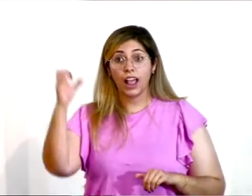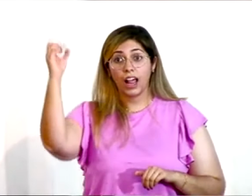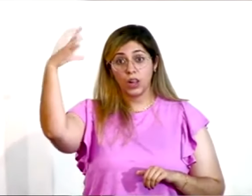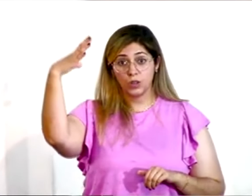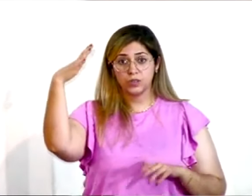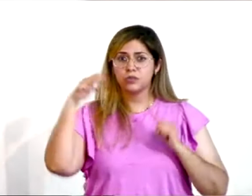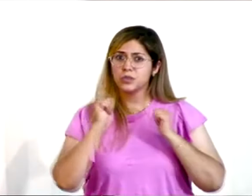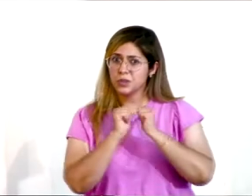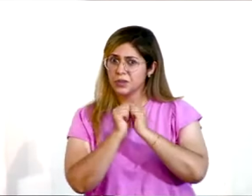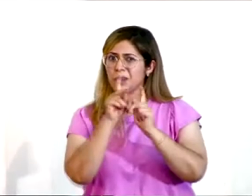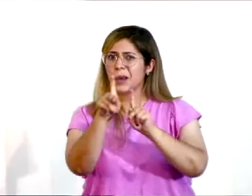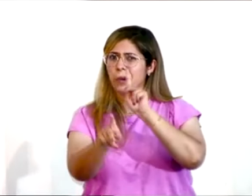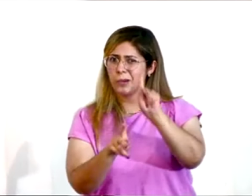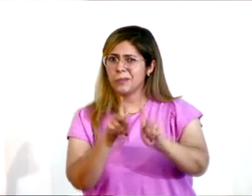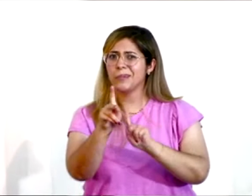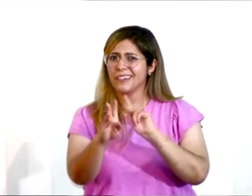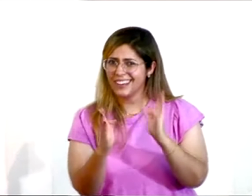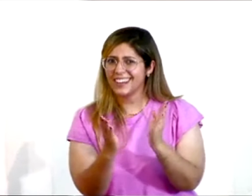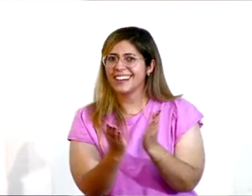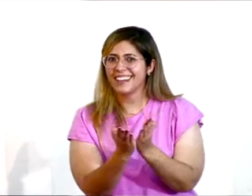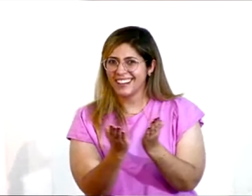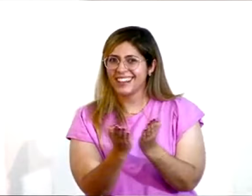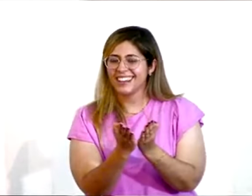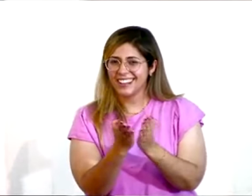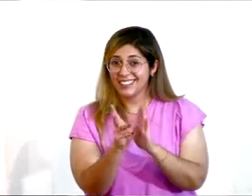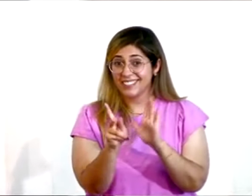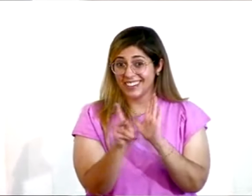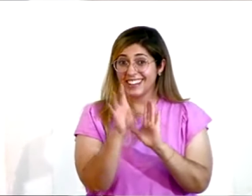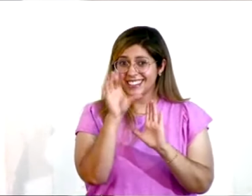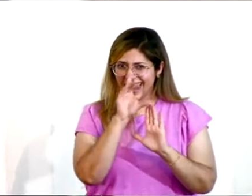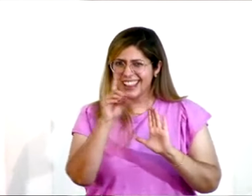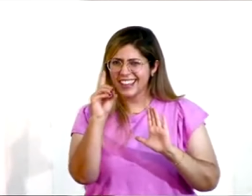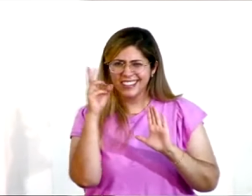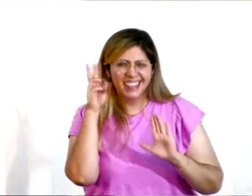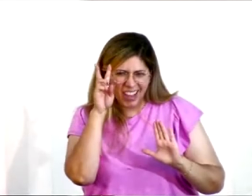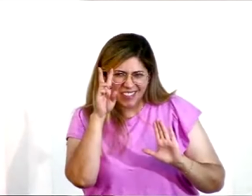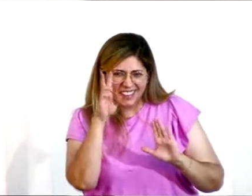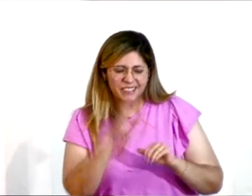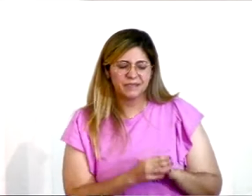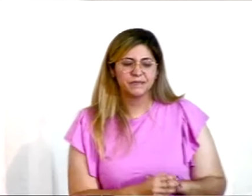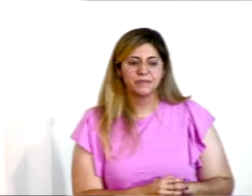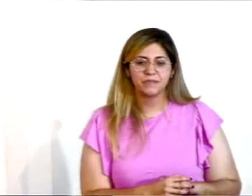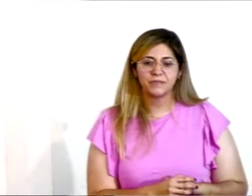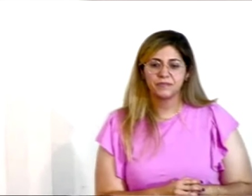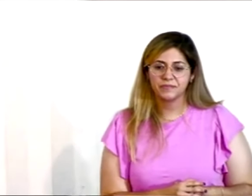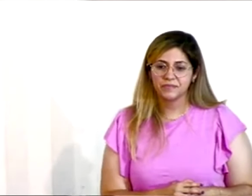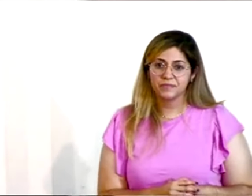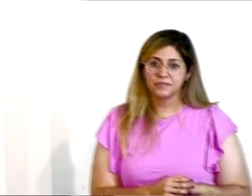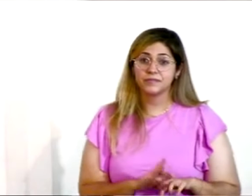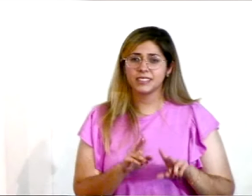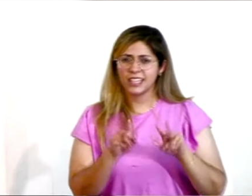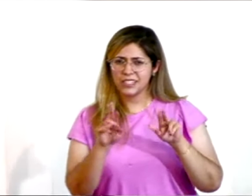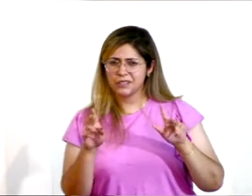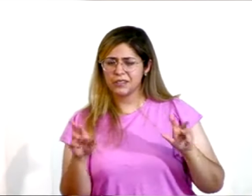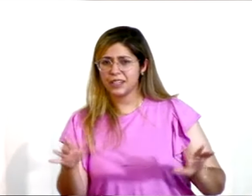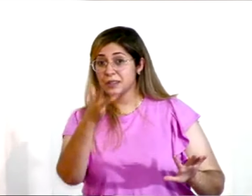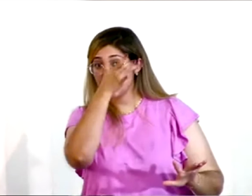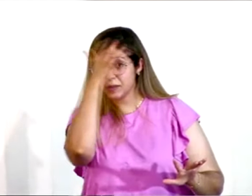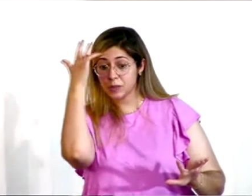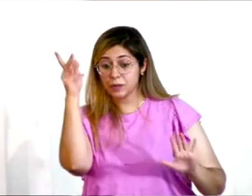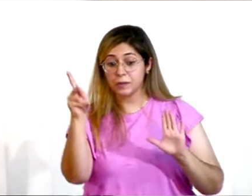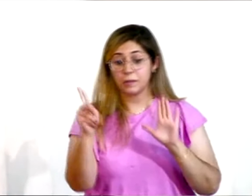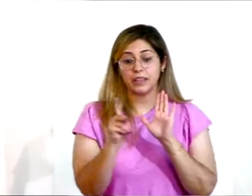maneira interessante, no mínimo. Veja um momento em que luz aparece para diferenciar quem é de